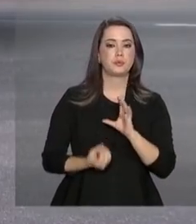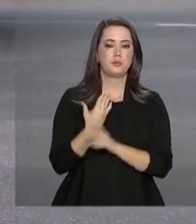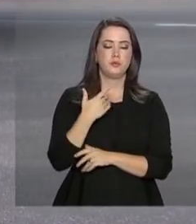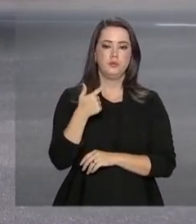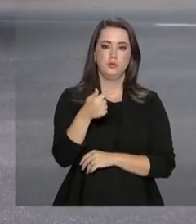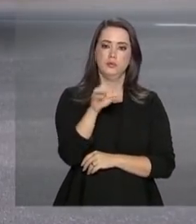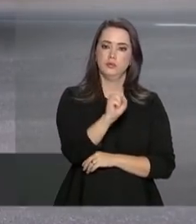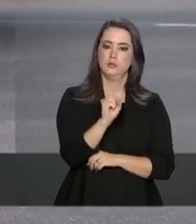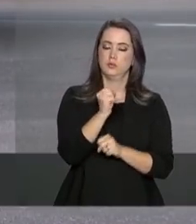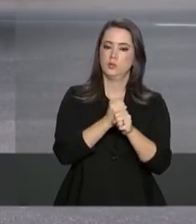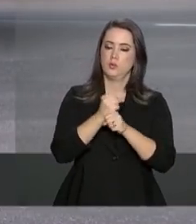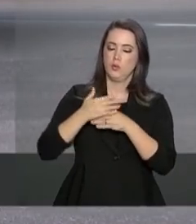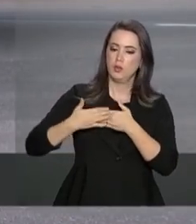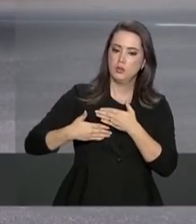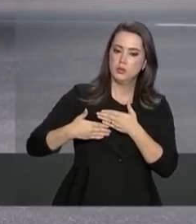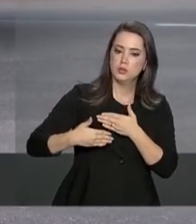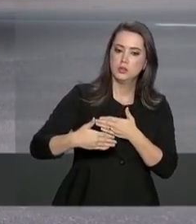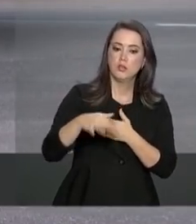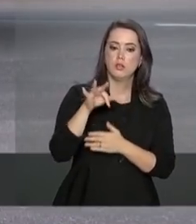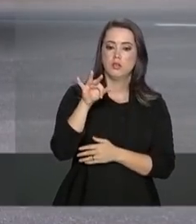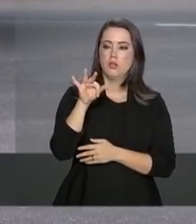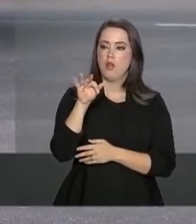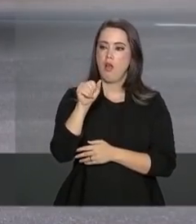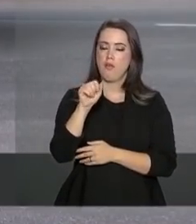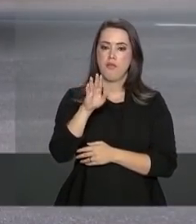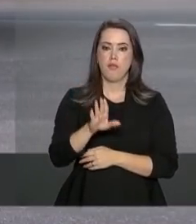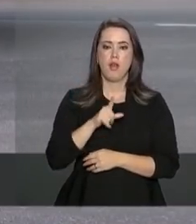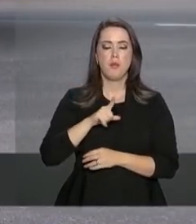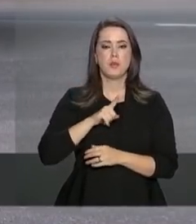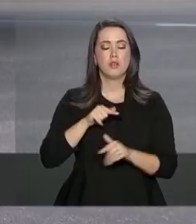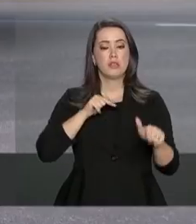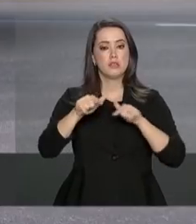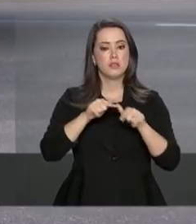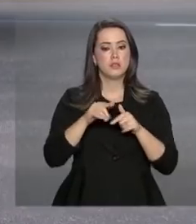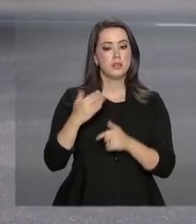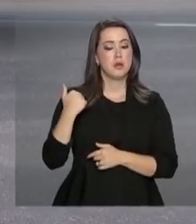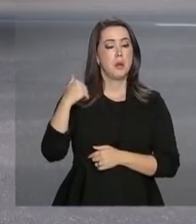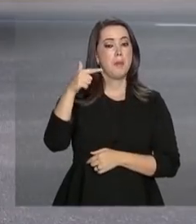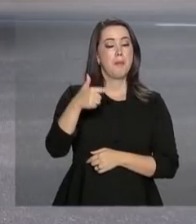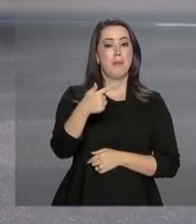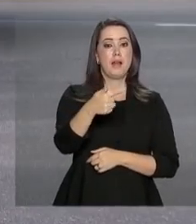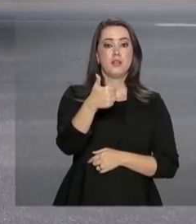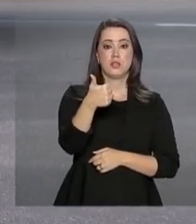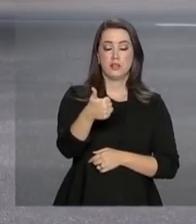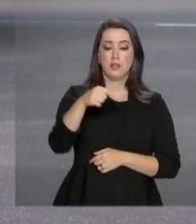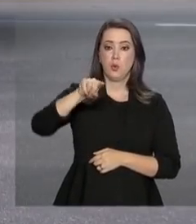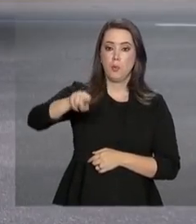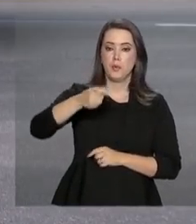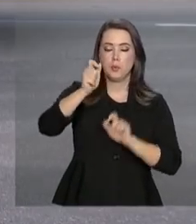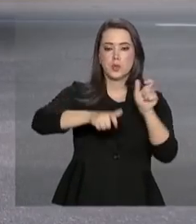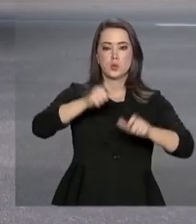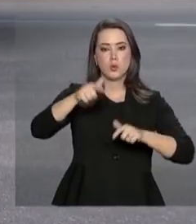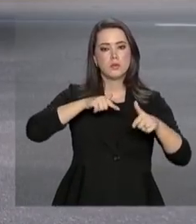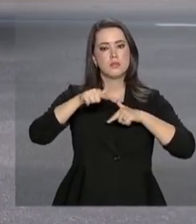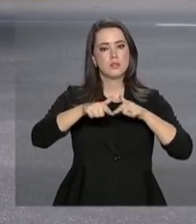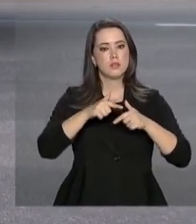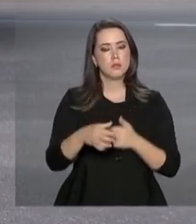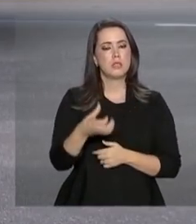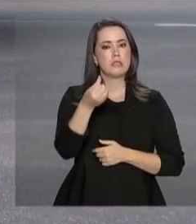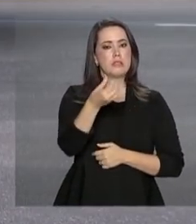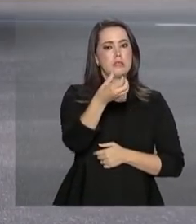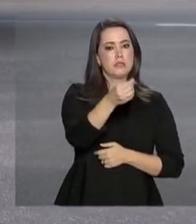78 anos a Força Aérea Brasileira conta com um efetivo de mais de 71.000 profissionais sendo